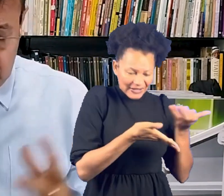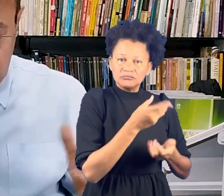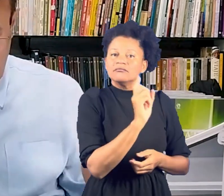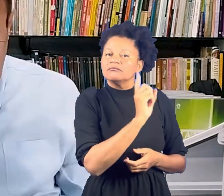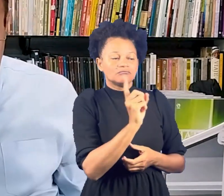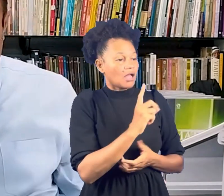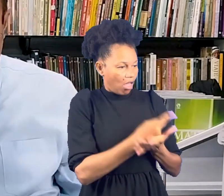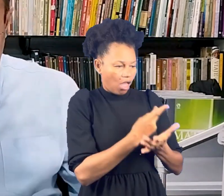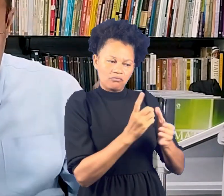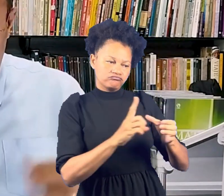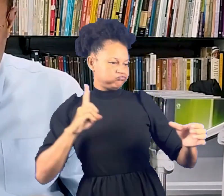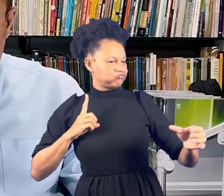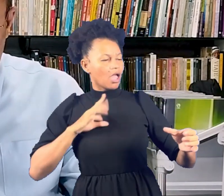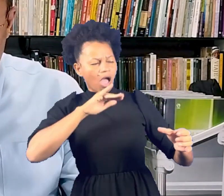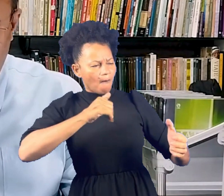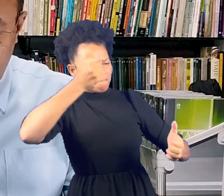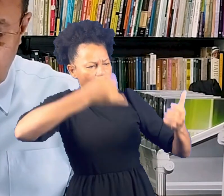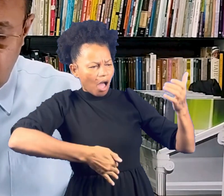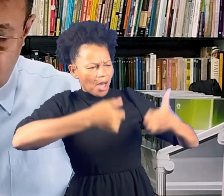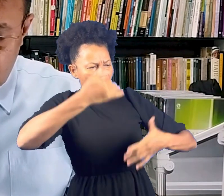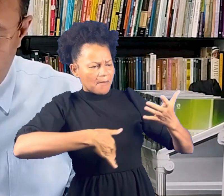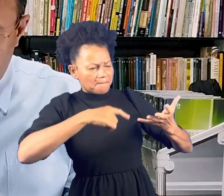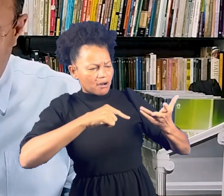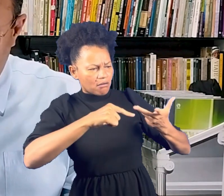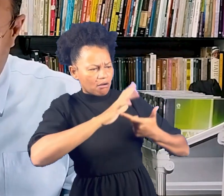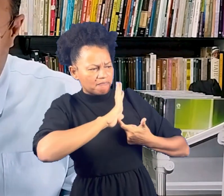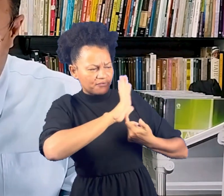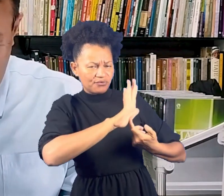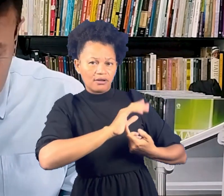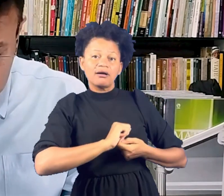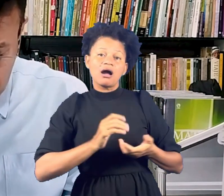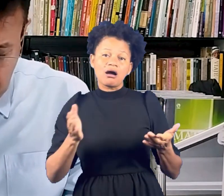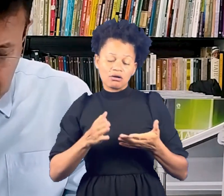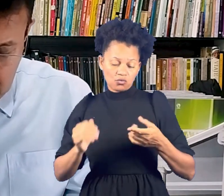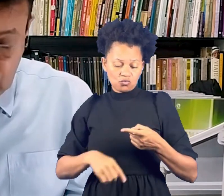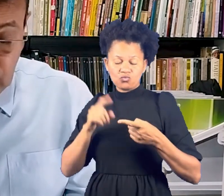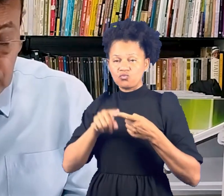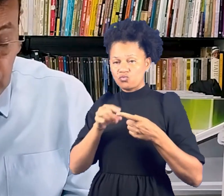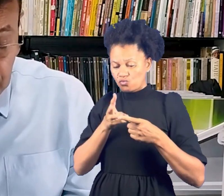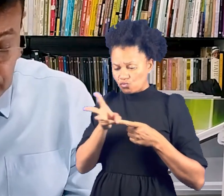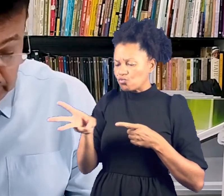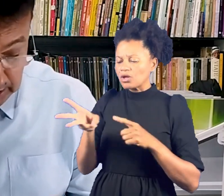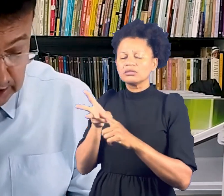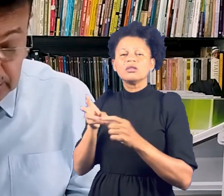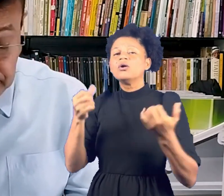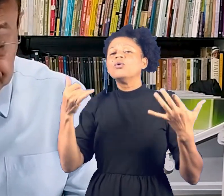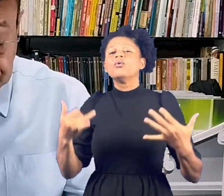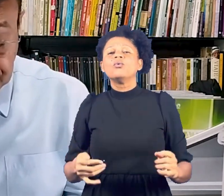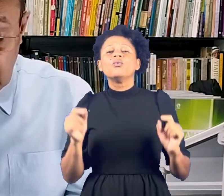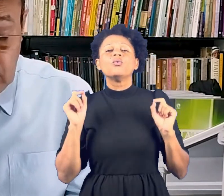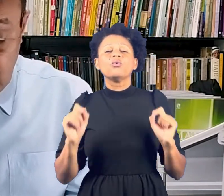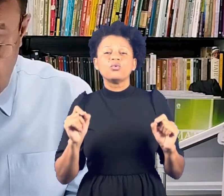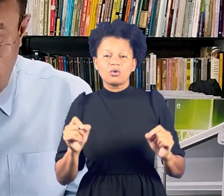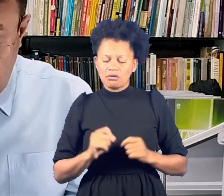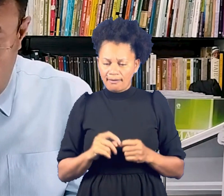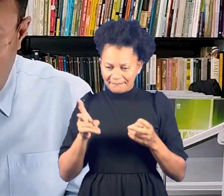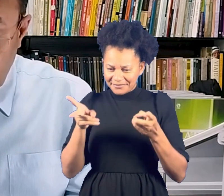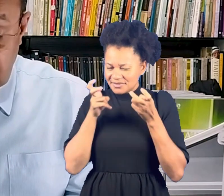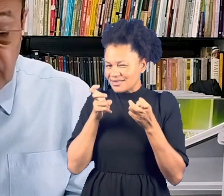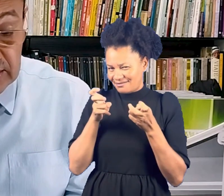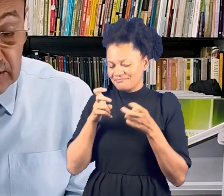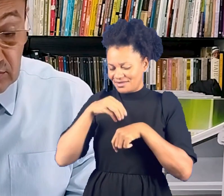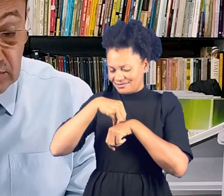erro. Está errado, ele confrontava. Nós vamos ver no tópico 1 e subtópico 3, aqui